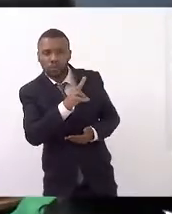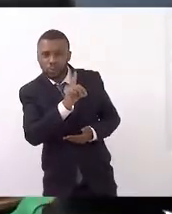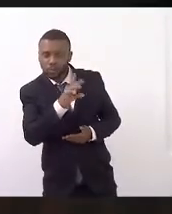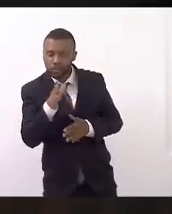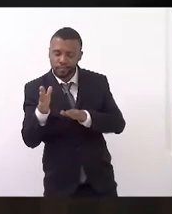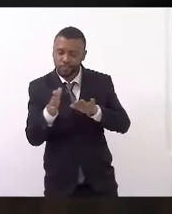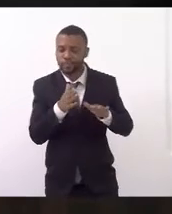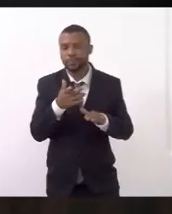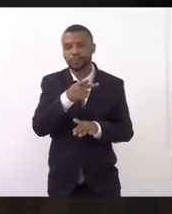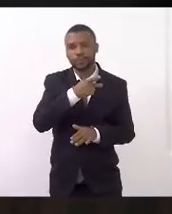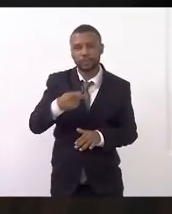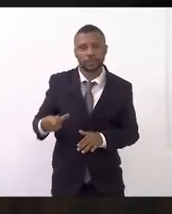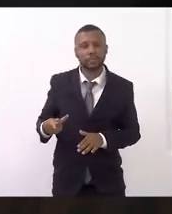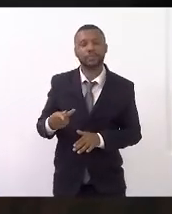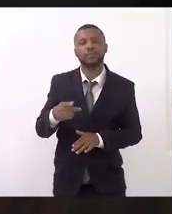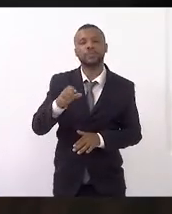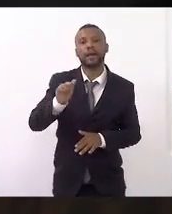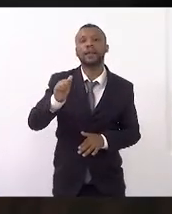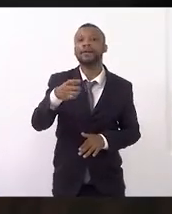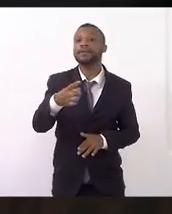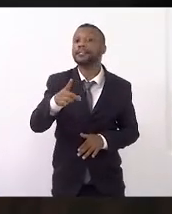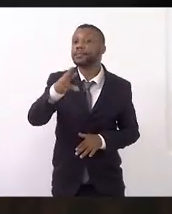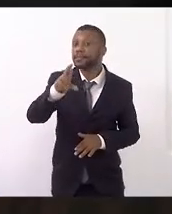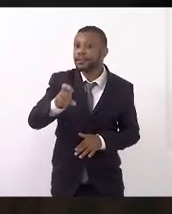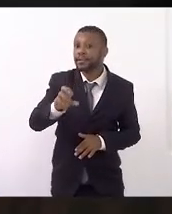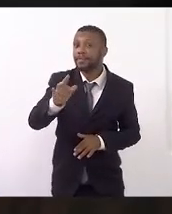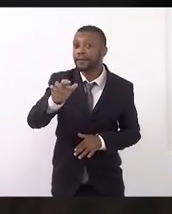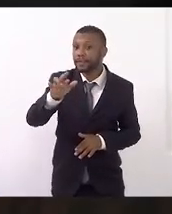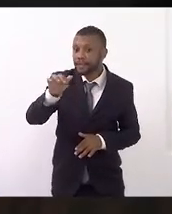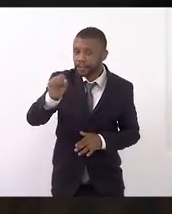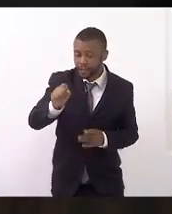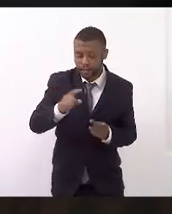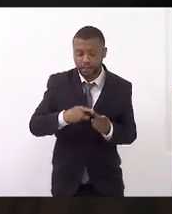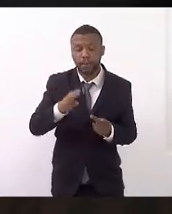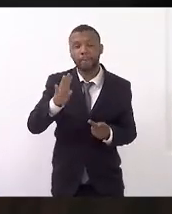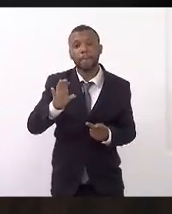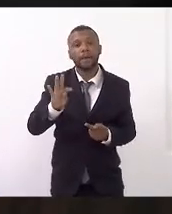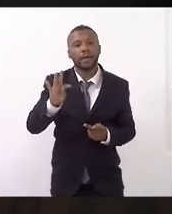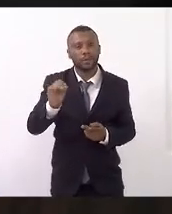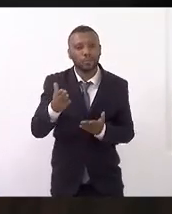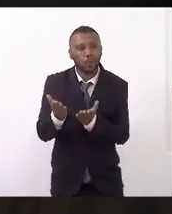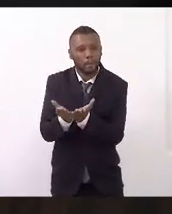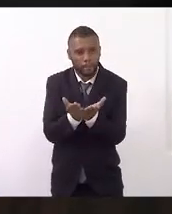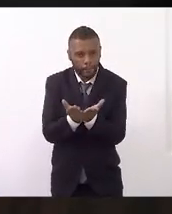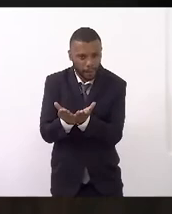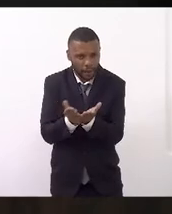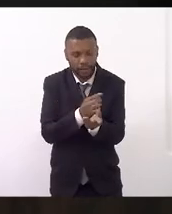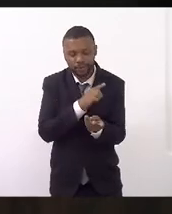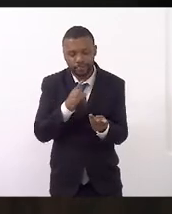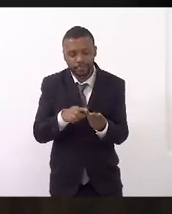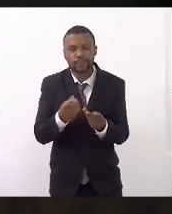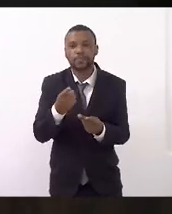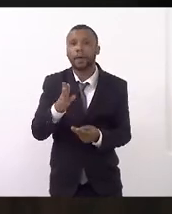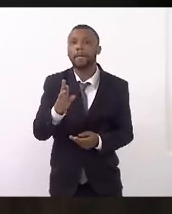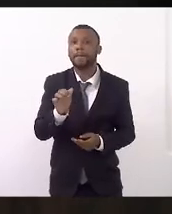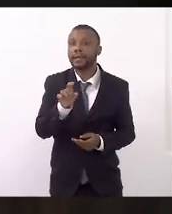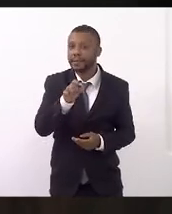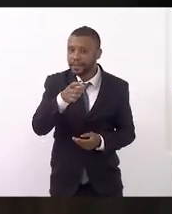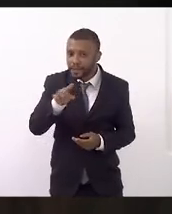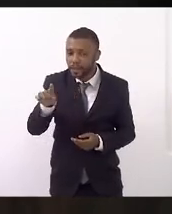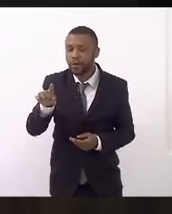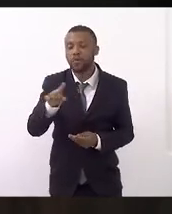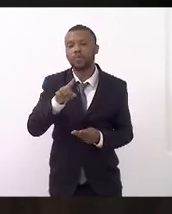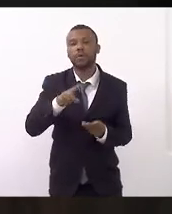proceder à chamada. Deputado Alexandre Freitas. Deputado Alexandre Freitas. Bebeto. Presidente já votou. Brazão, deputado